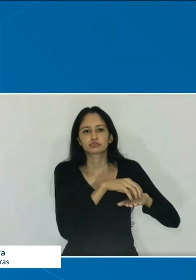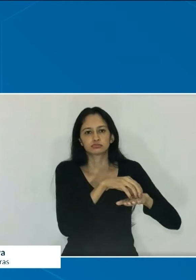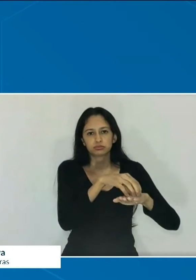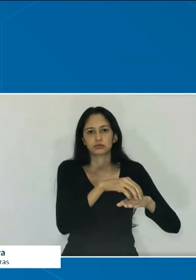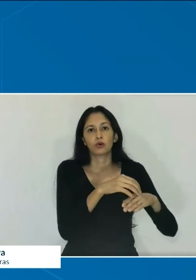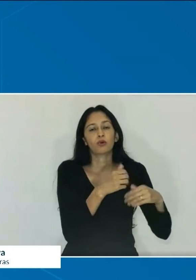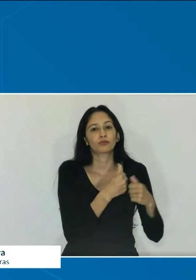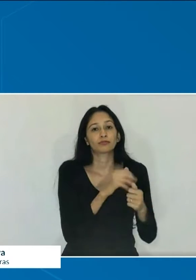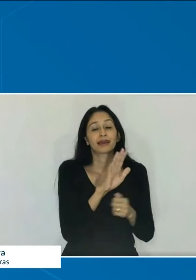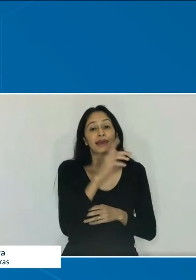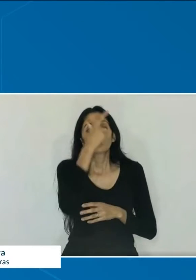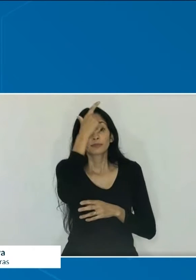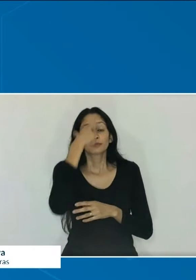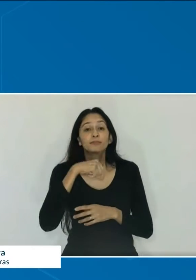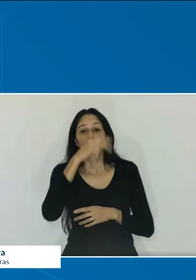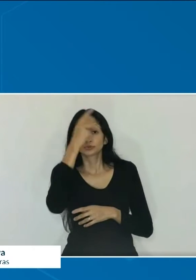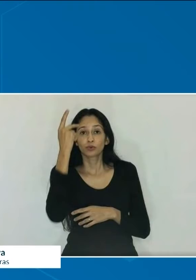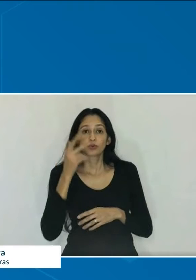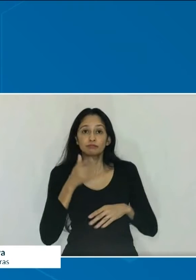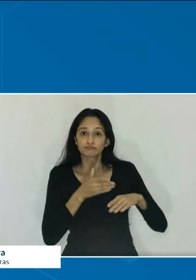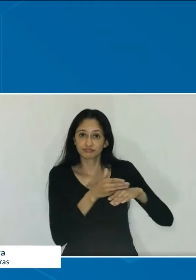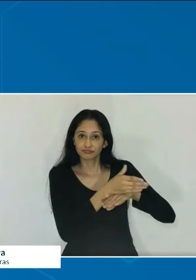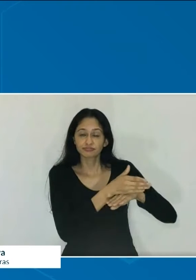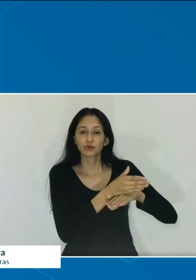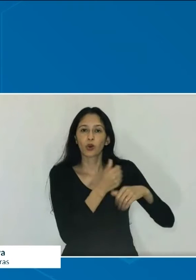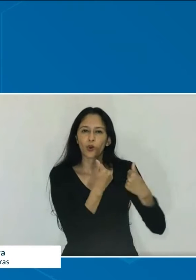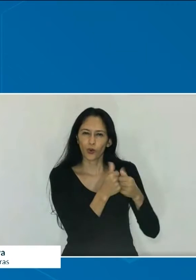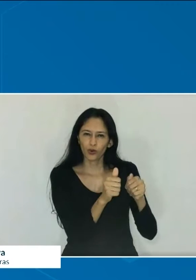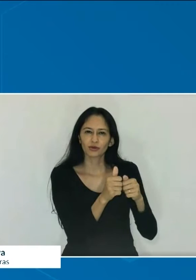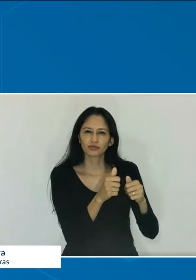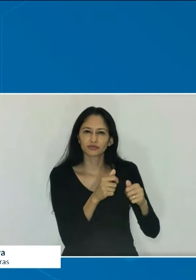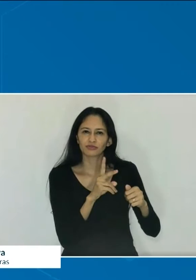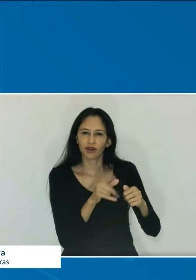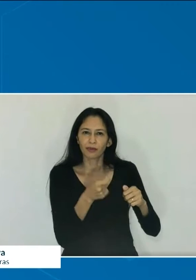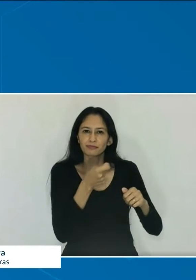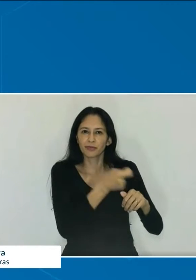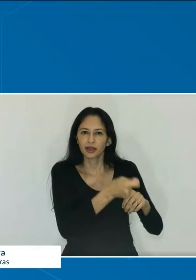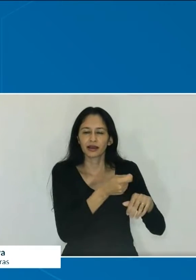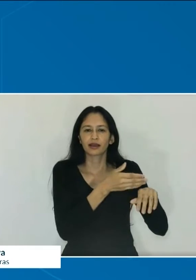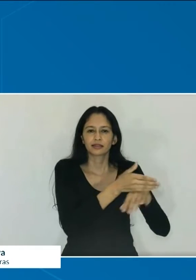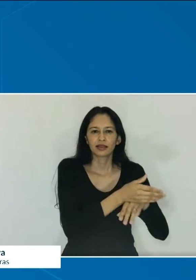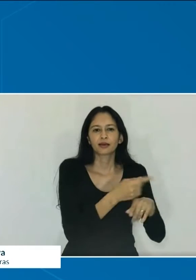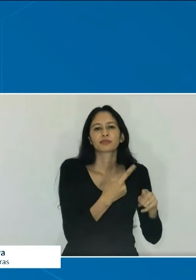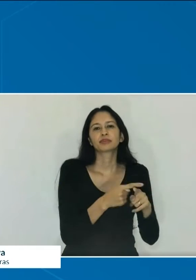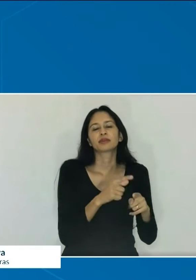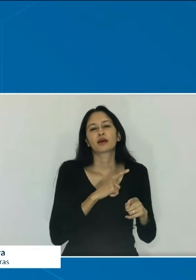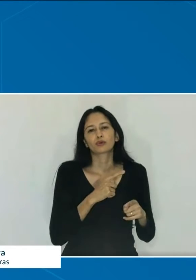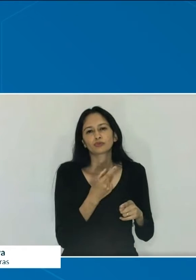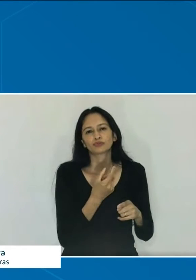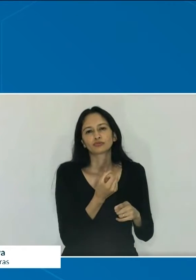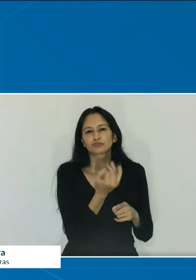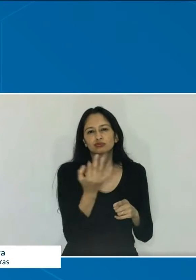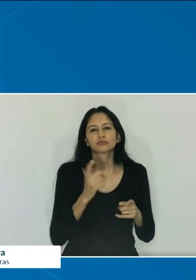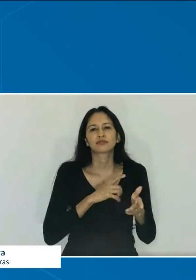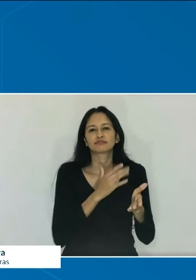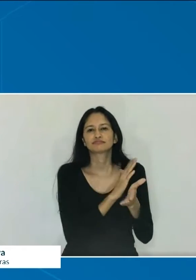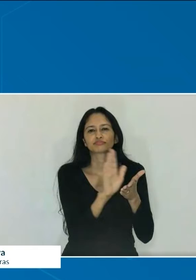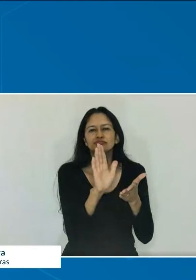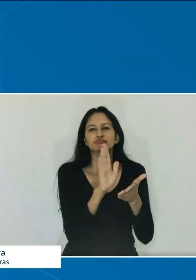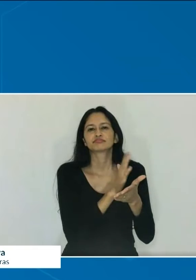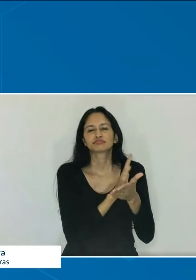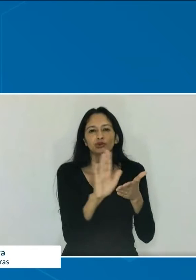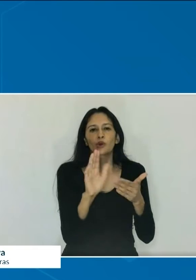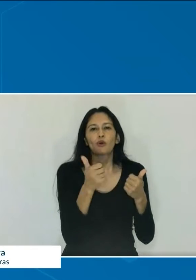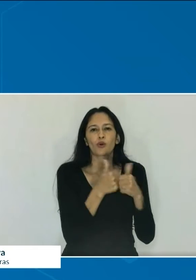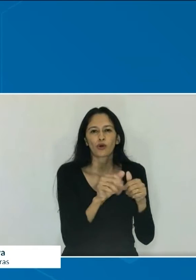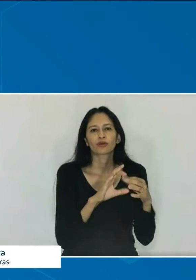para andar. Algumas pessoas pagam, outras não, porque nós temos algumas pessoas que recebem benefícios